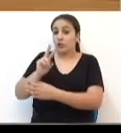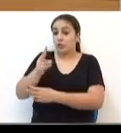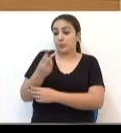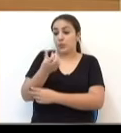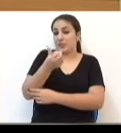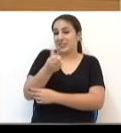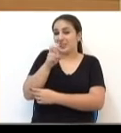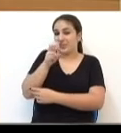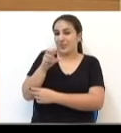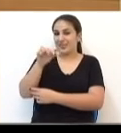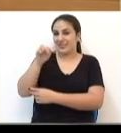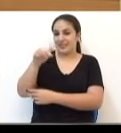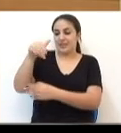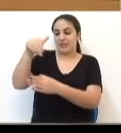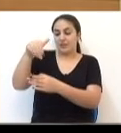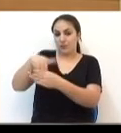com